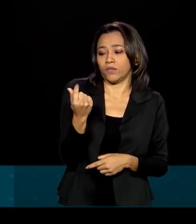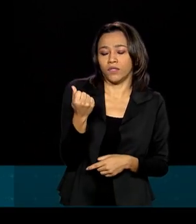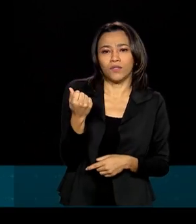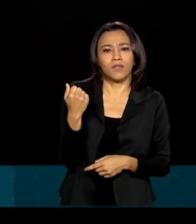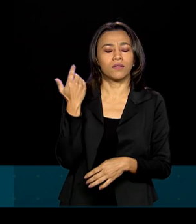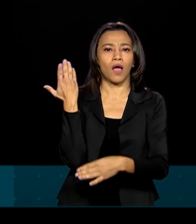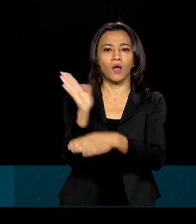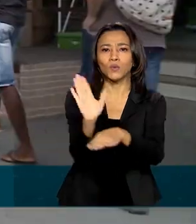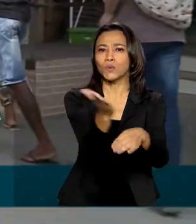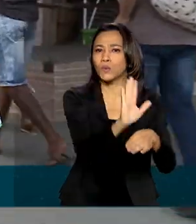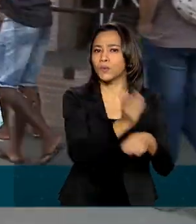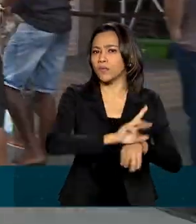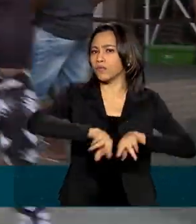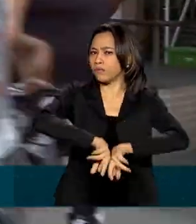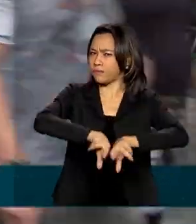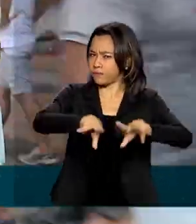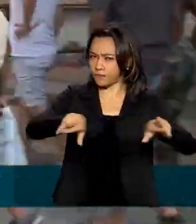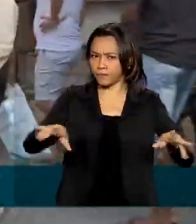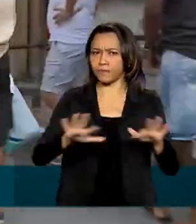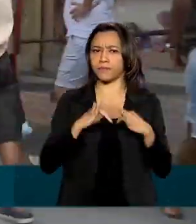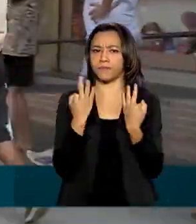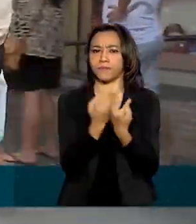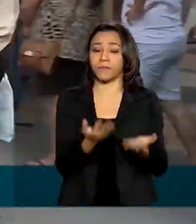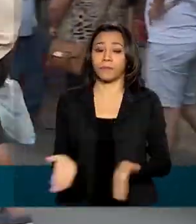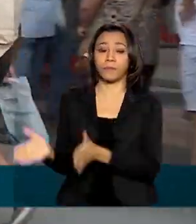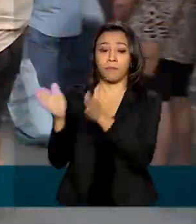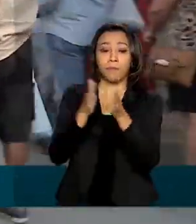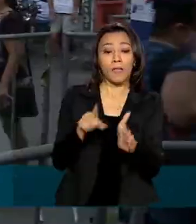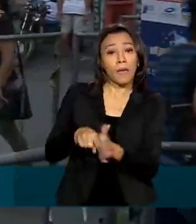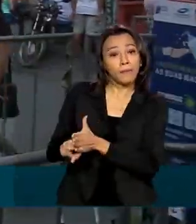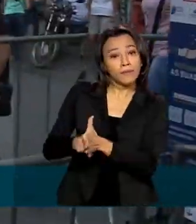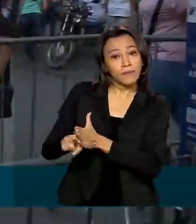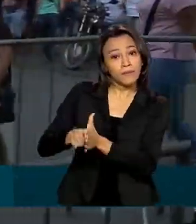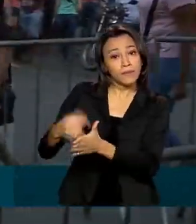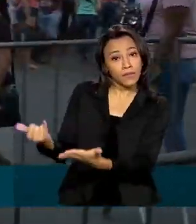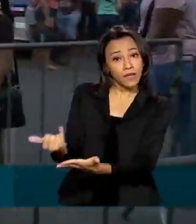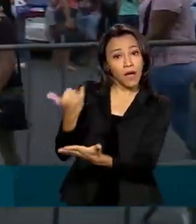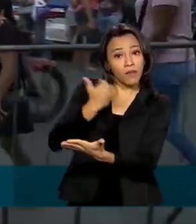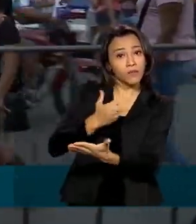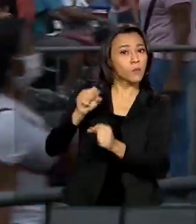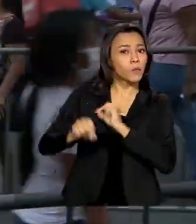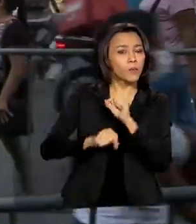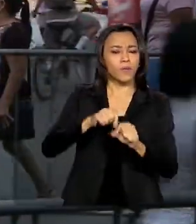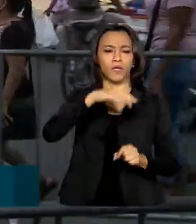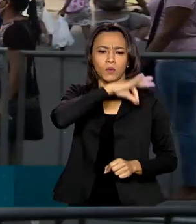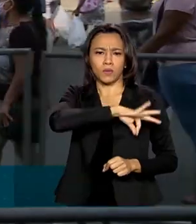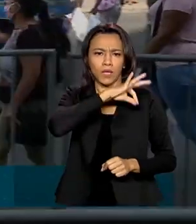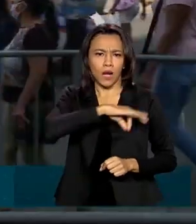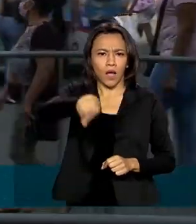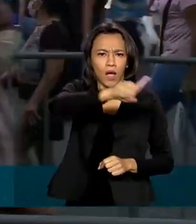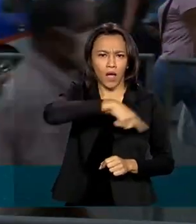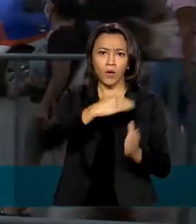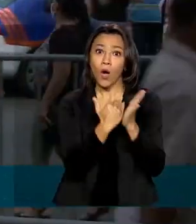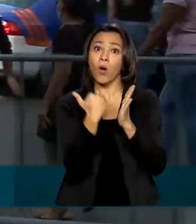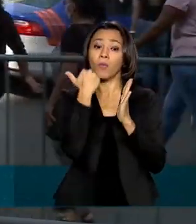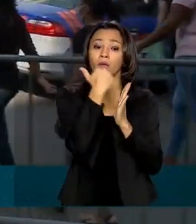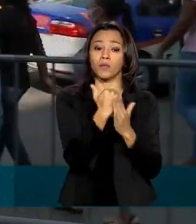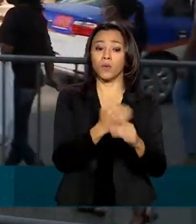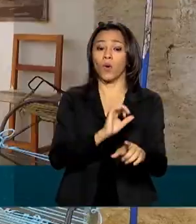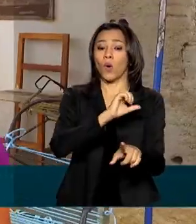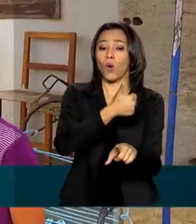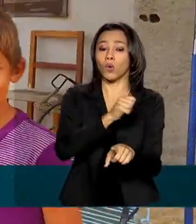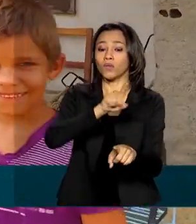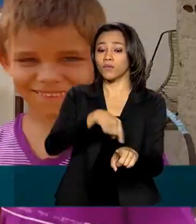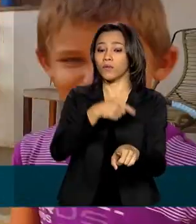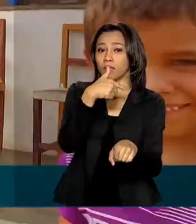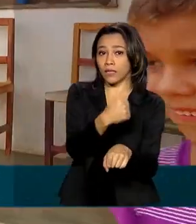muitas famílias, com certeza. A pesquisa mostra ainda que no mês de junho, a renda dos brasileiros aumentou 11,7%.